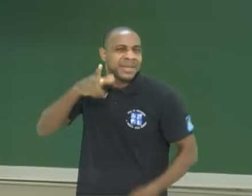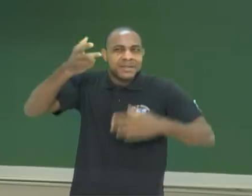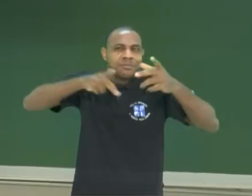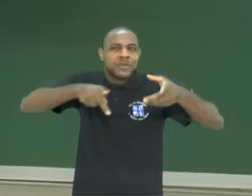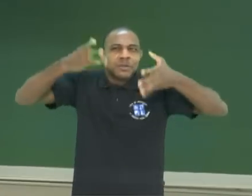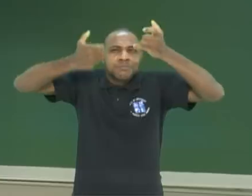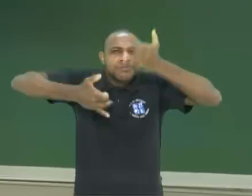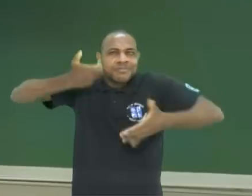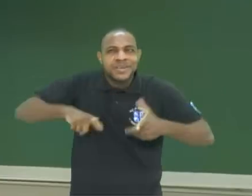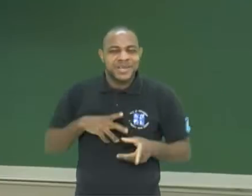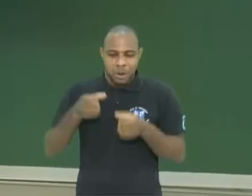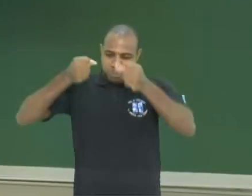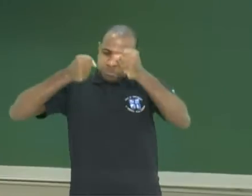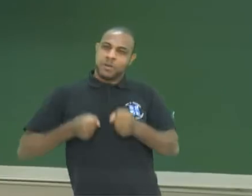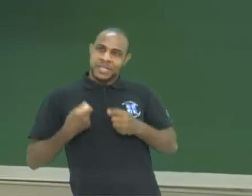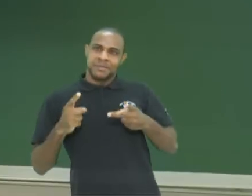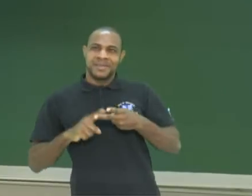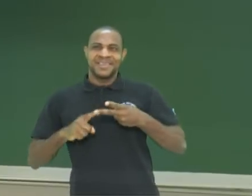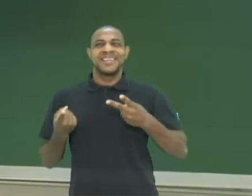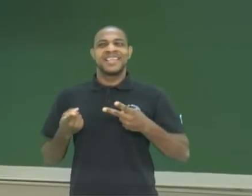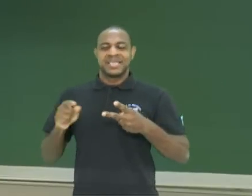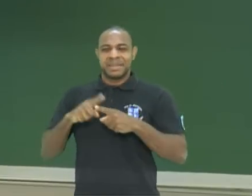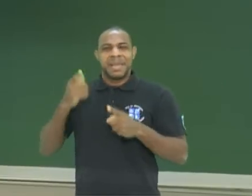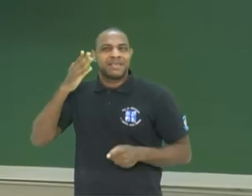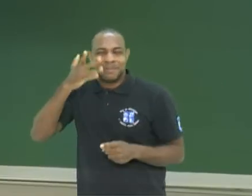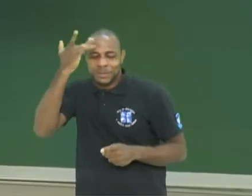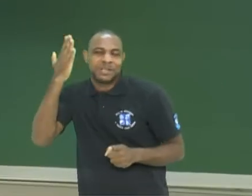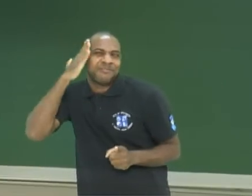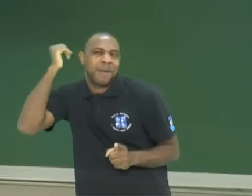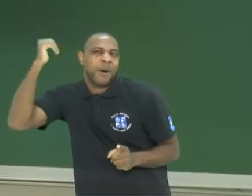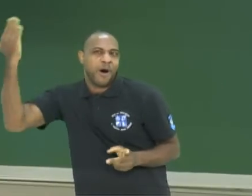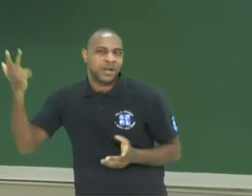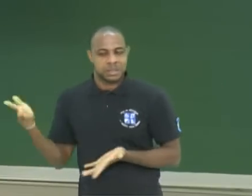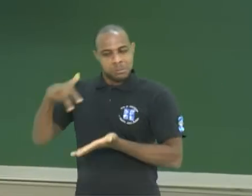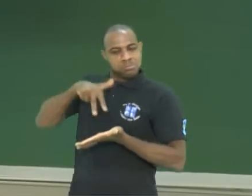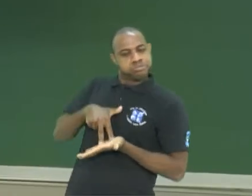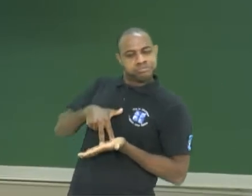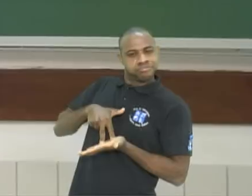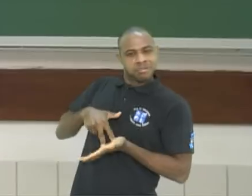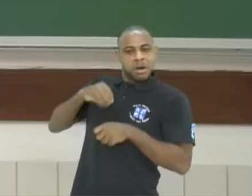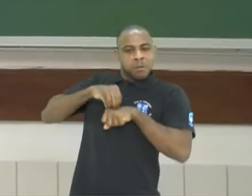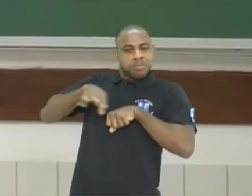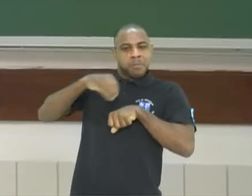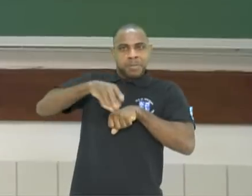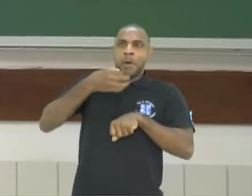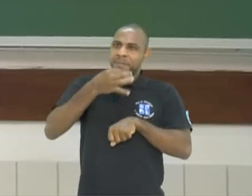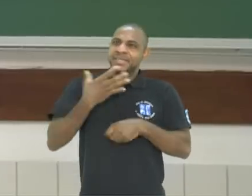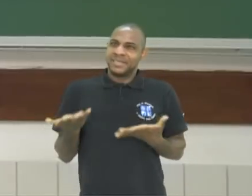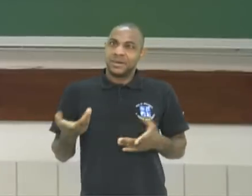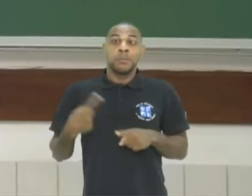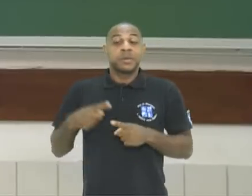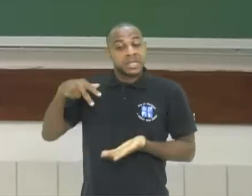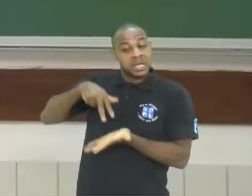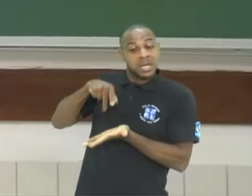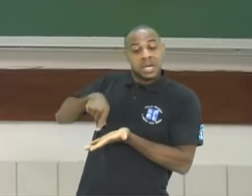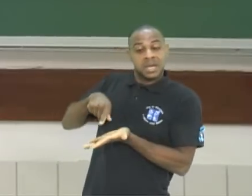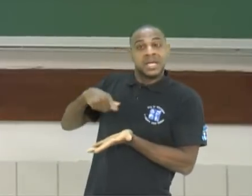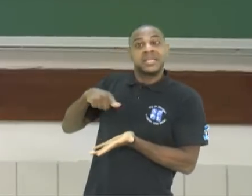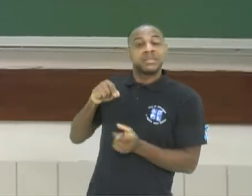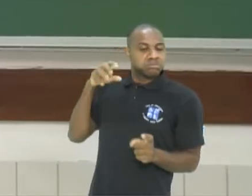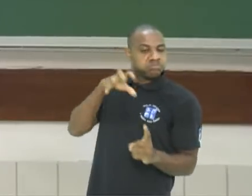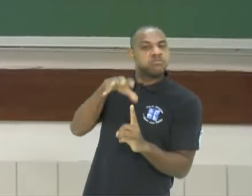o empoderamento, sobre a questão das celebridades colocarem ali as opiniões? Por quê? Porque elas exercem